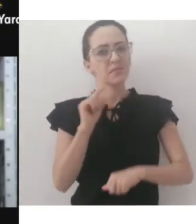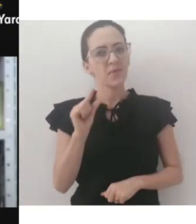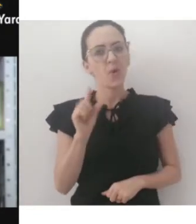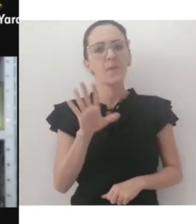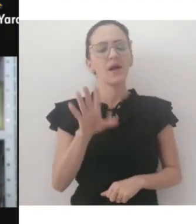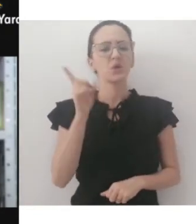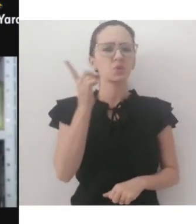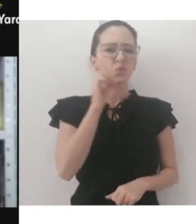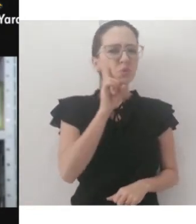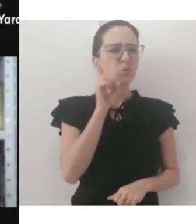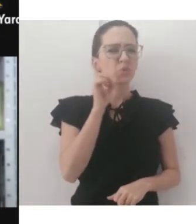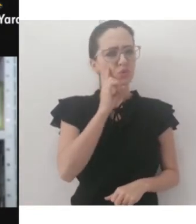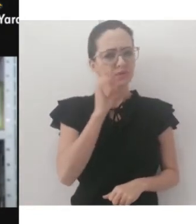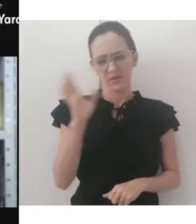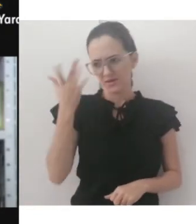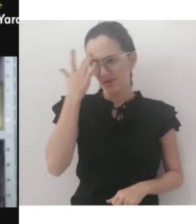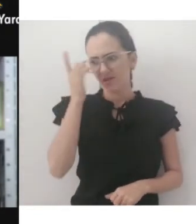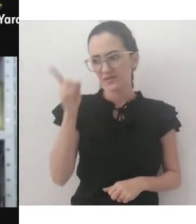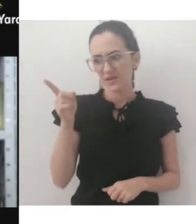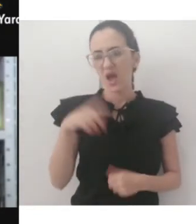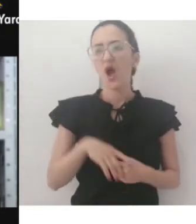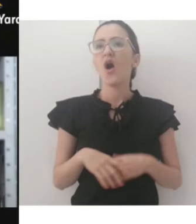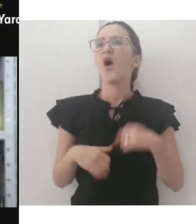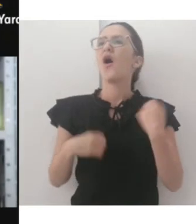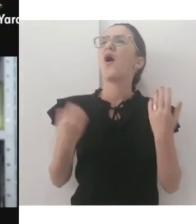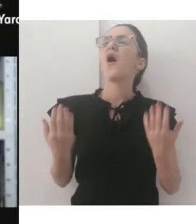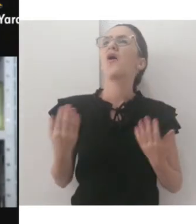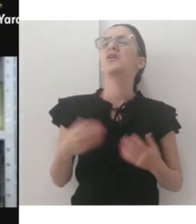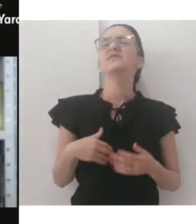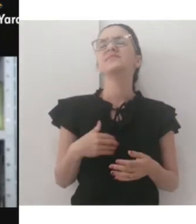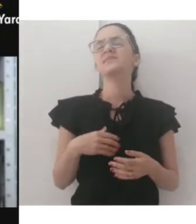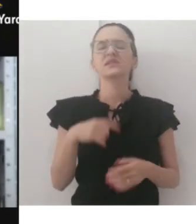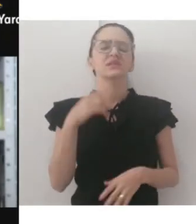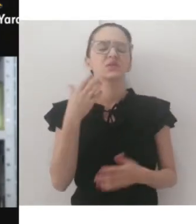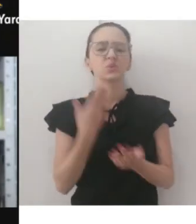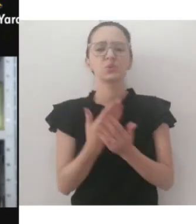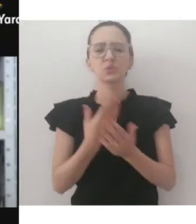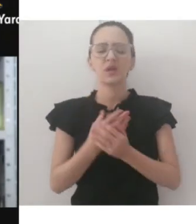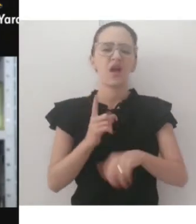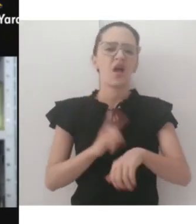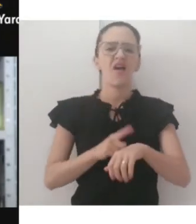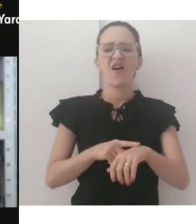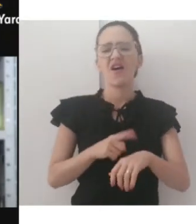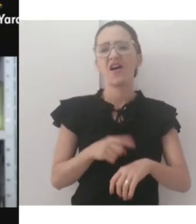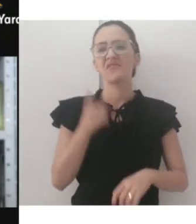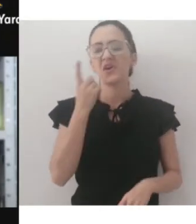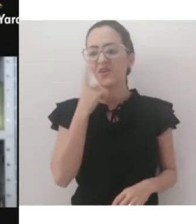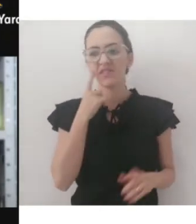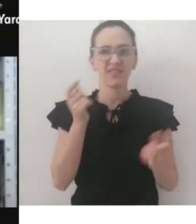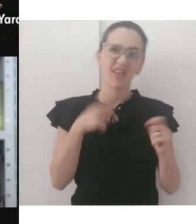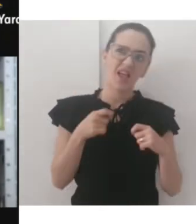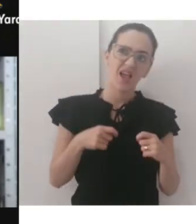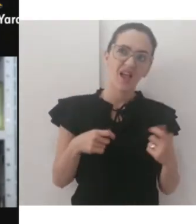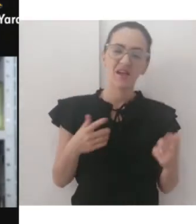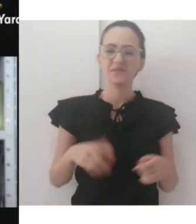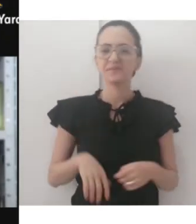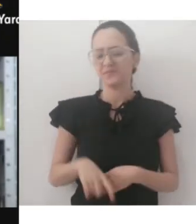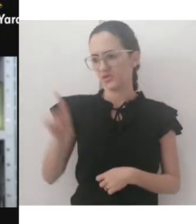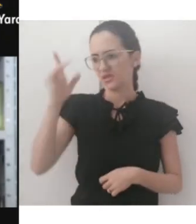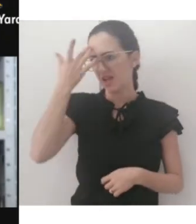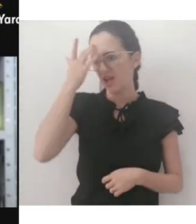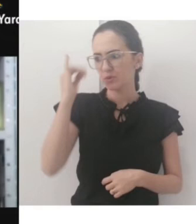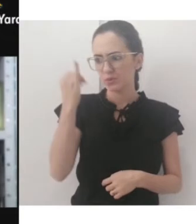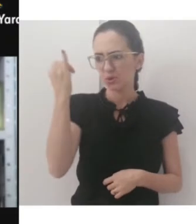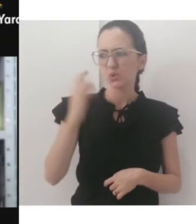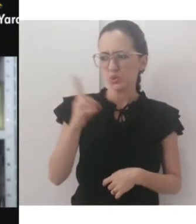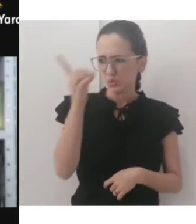dias. Você concorda com isso? Ou aquela coisa de ficar horas e horas, quando der, aí eu vou estudar. Como é que você concorda